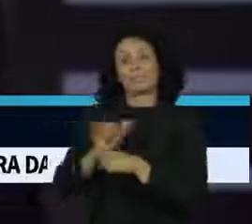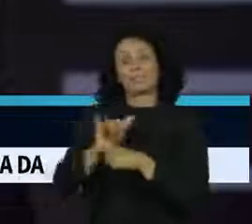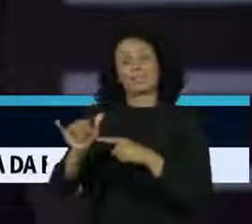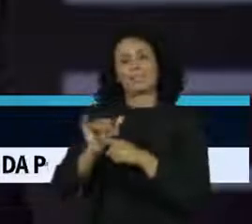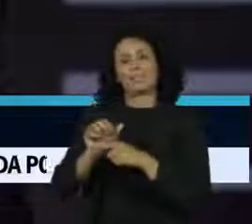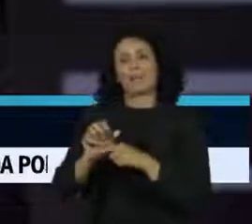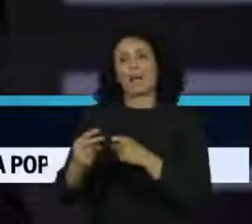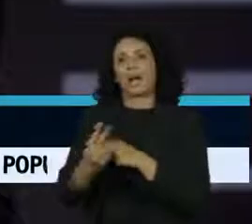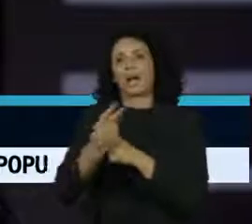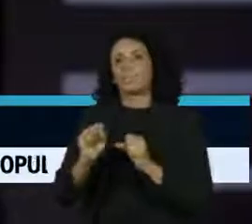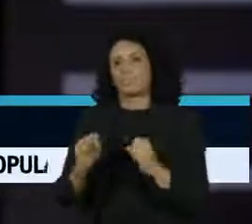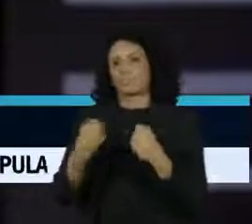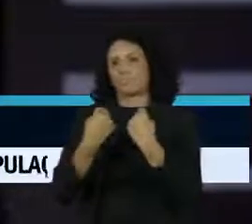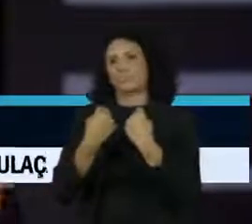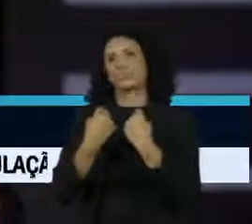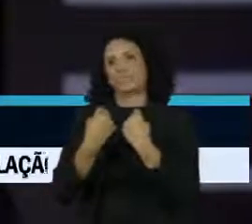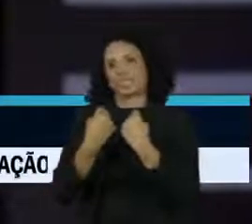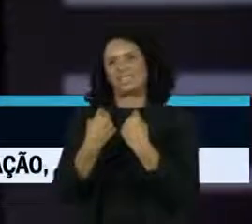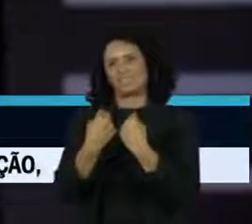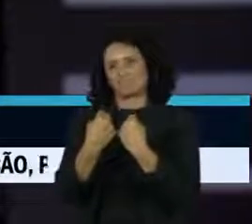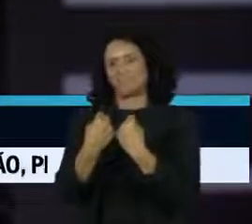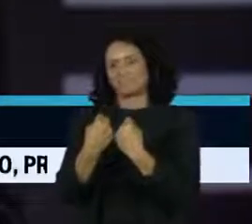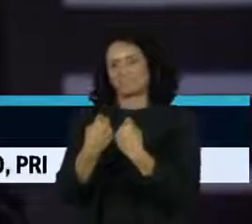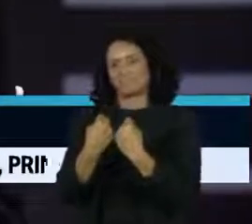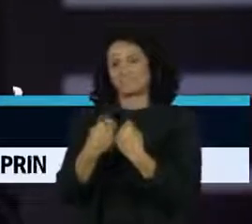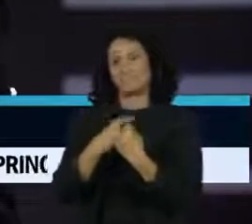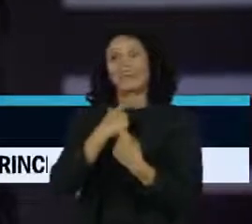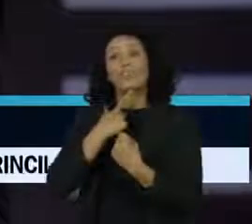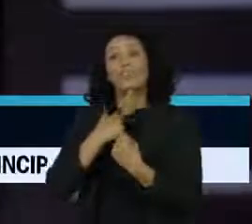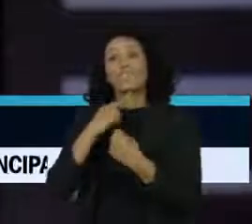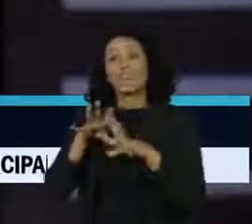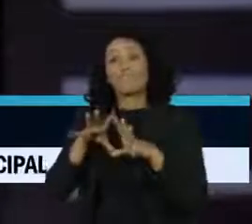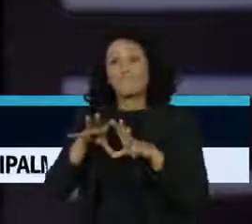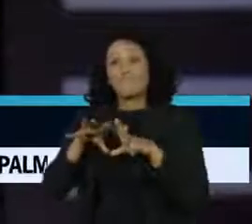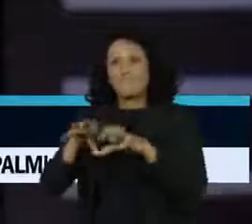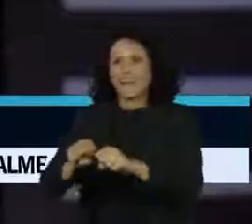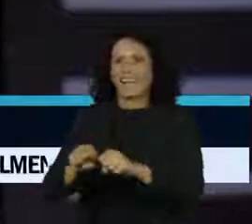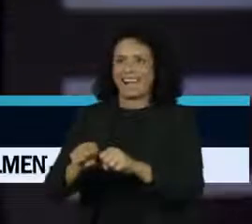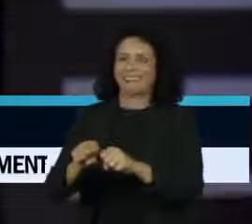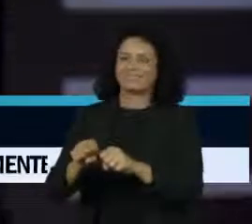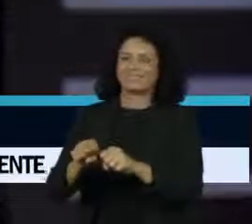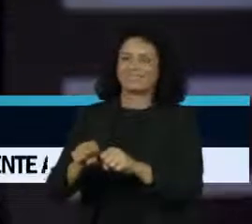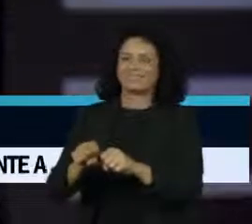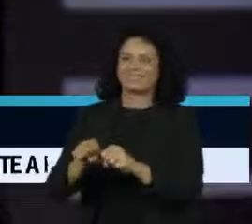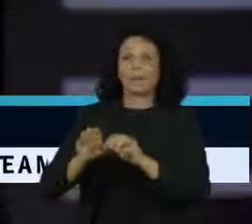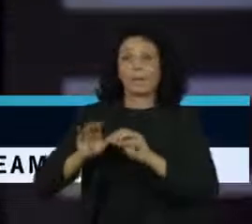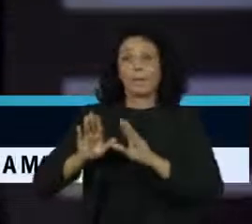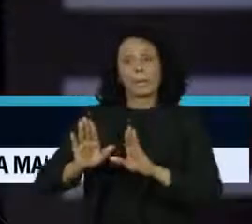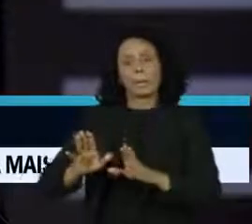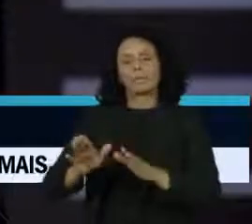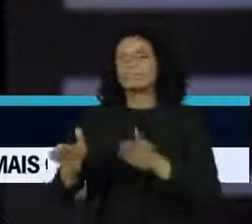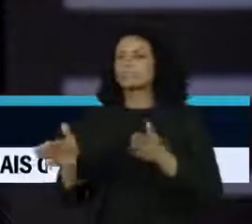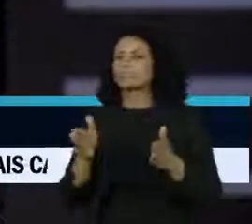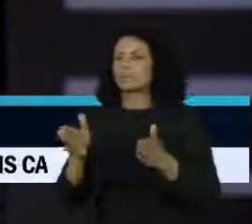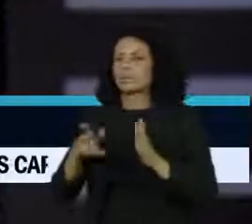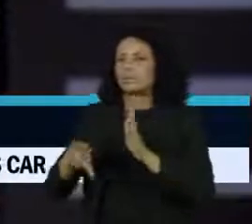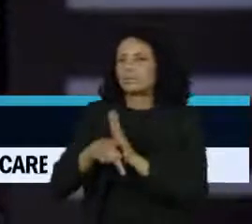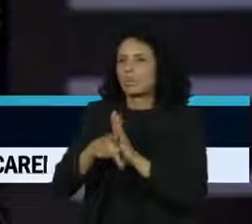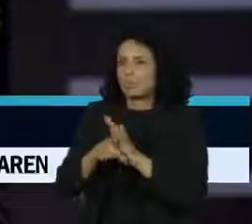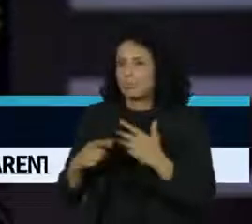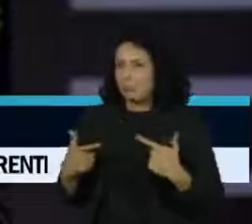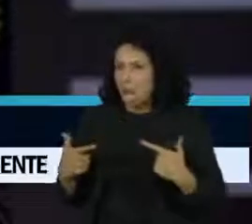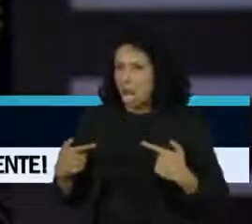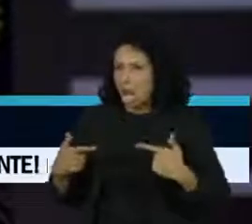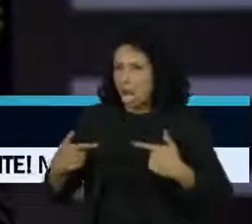na verdade, controla, de fato, esse território, pelo menos do ponto de vista formal. Essa fase muito regionalizada do conflito, ela